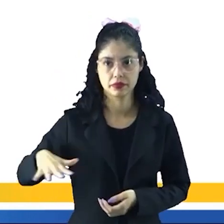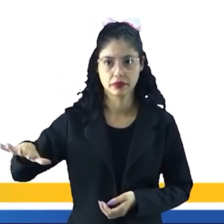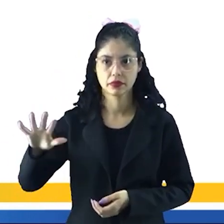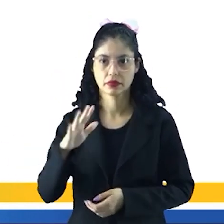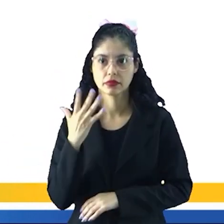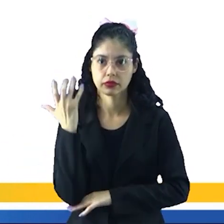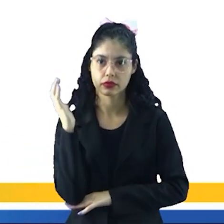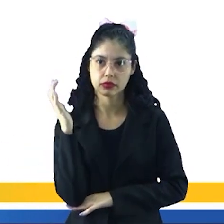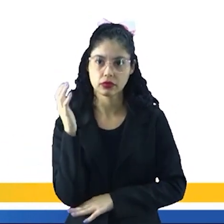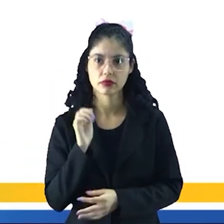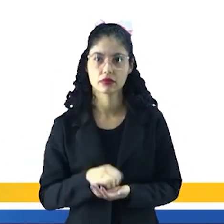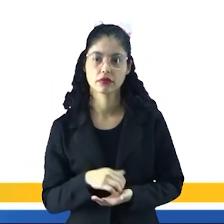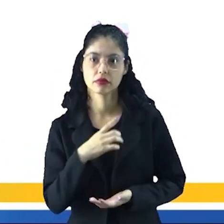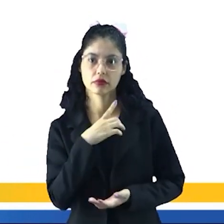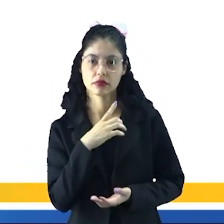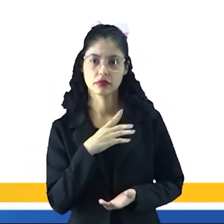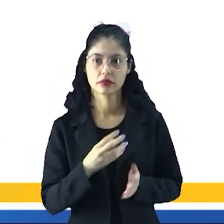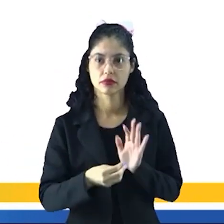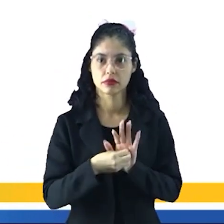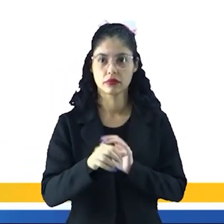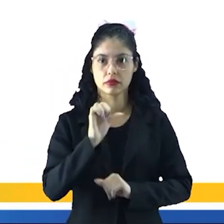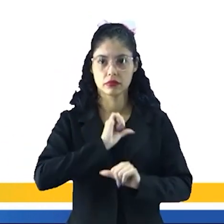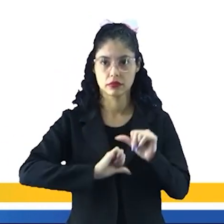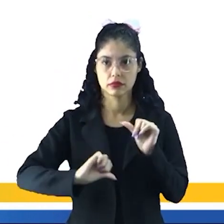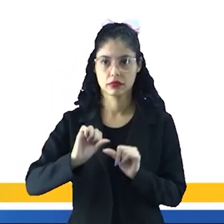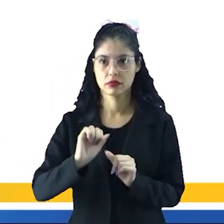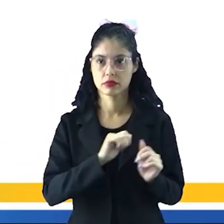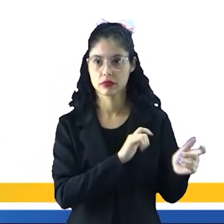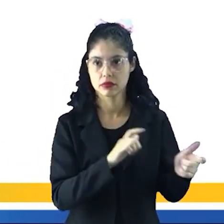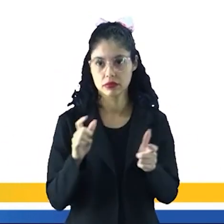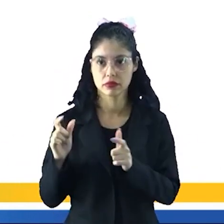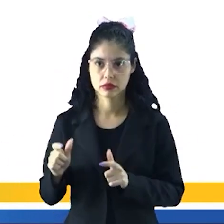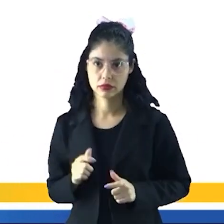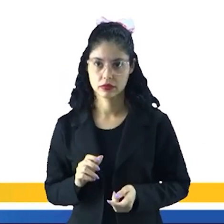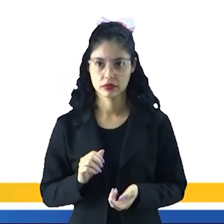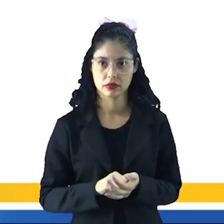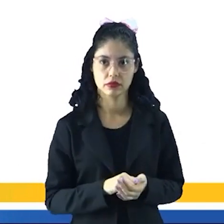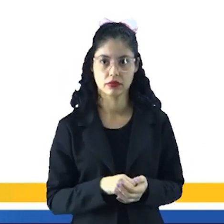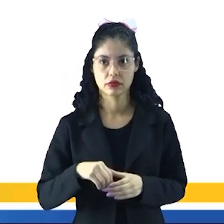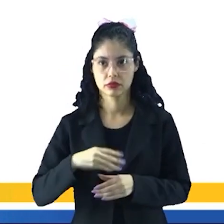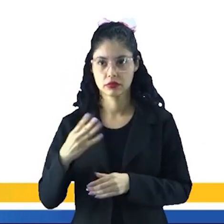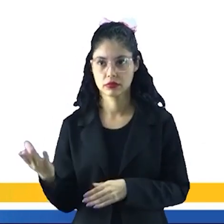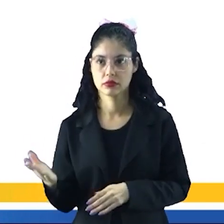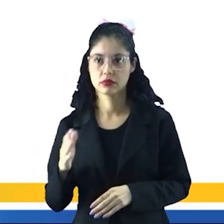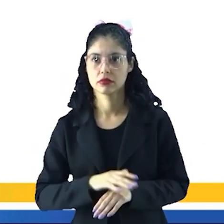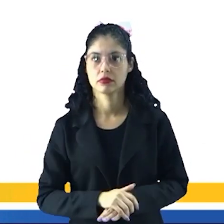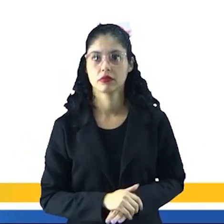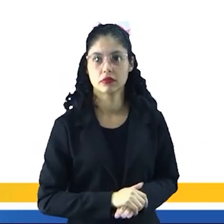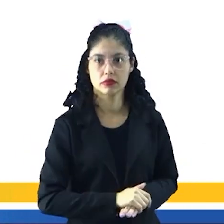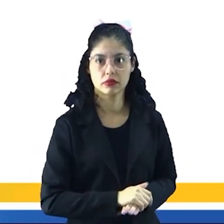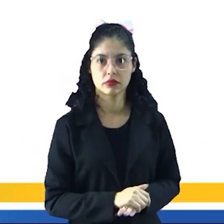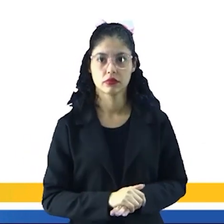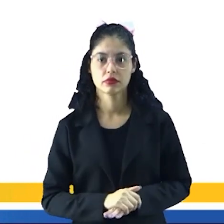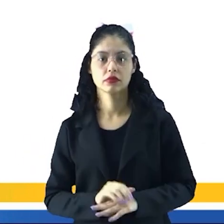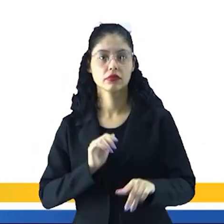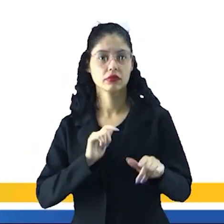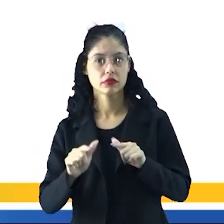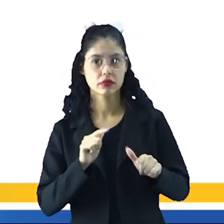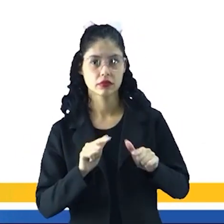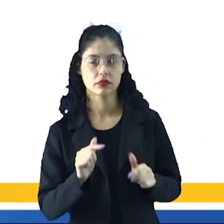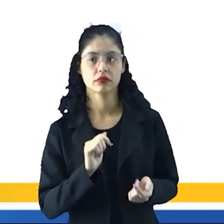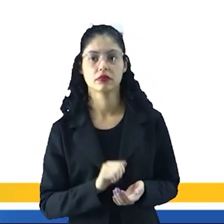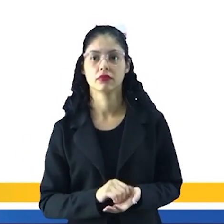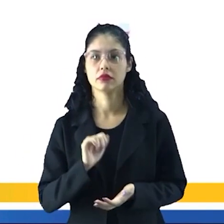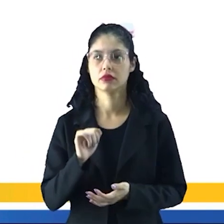tem árvores. Então ele está transformando o espaço externo, tá? Por isso ele trabalha